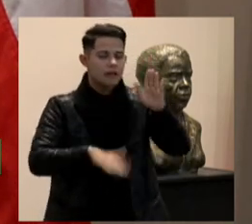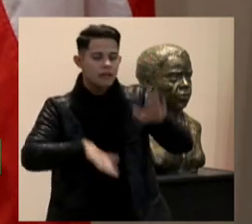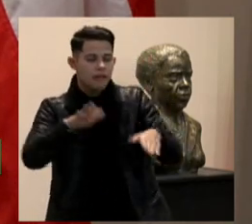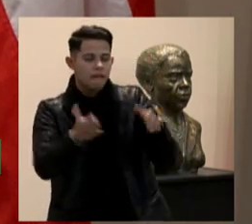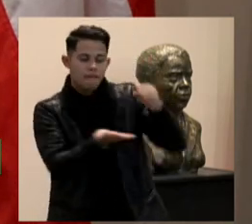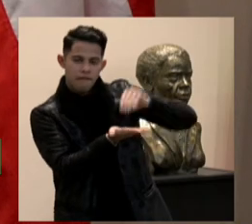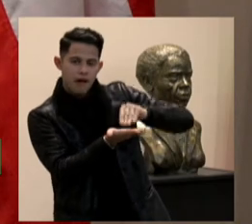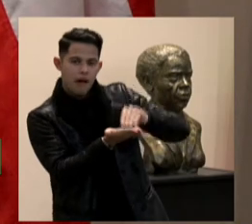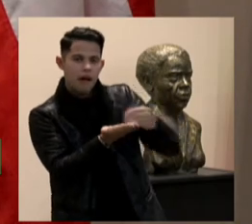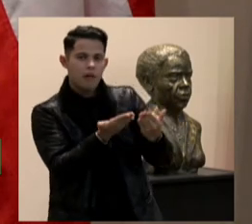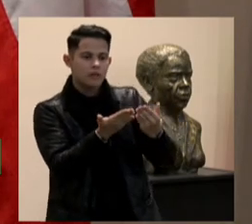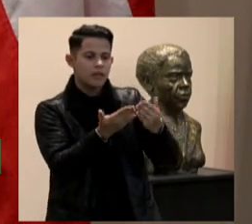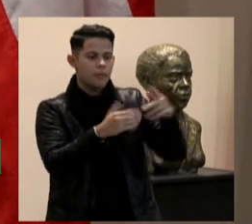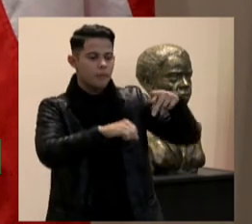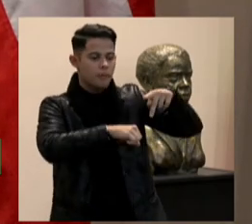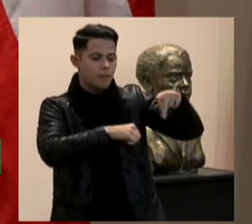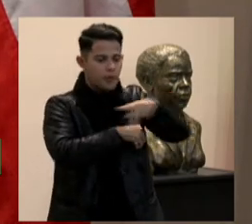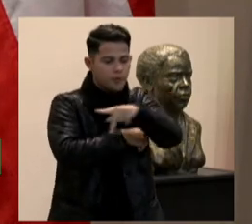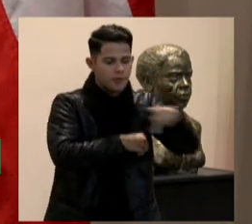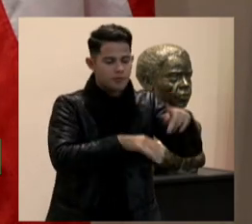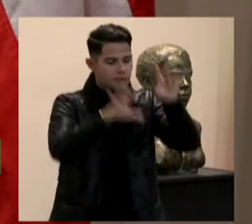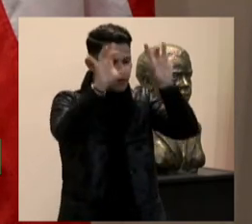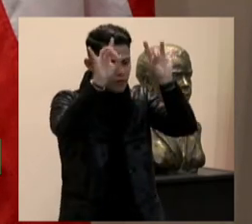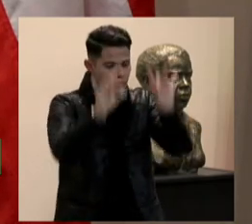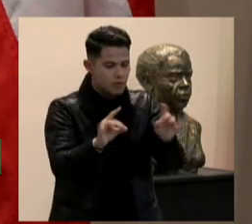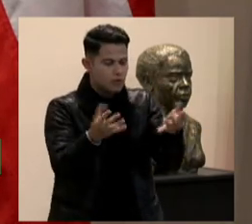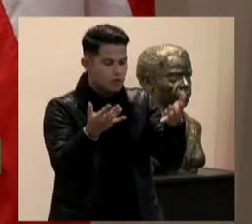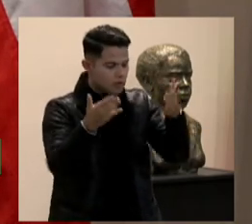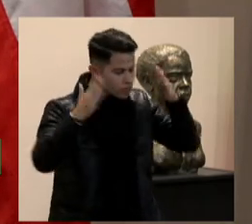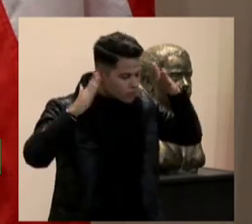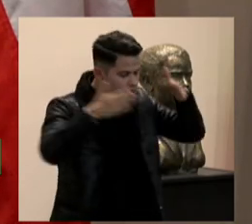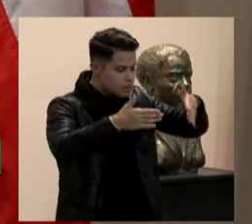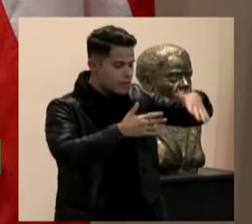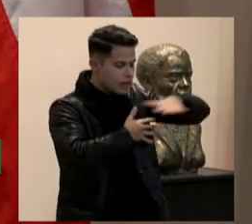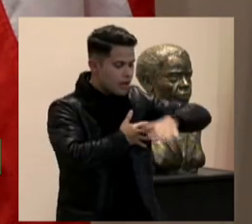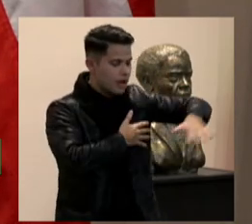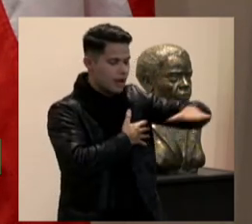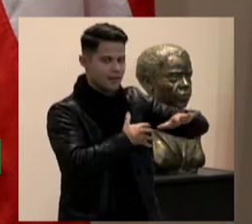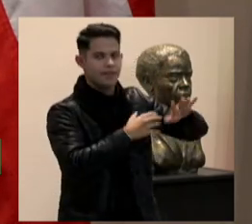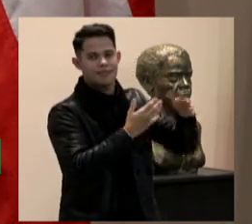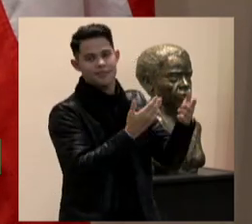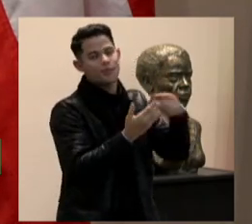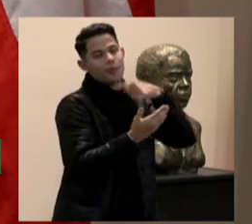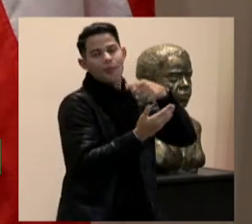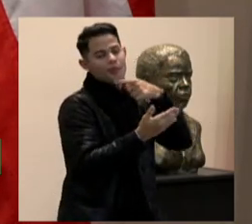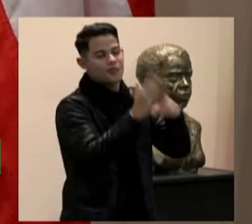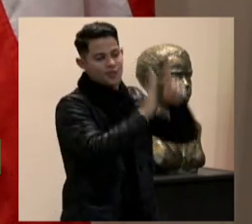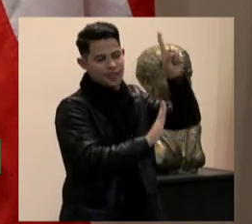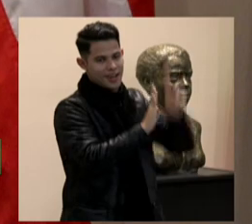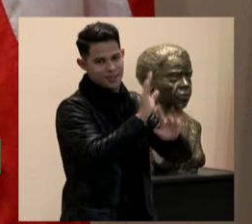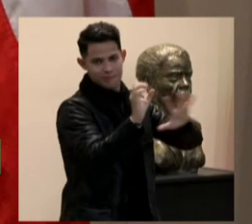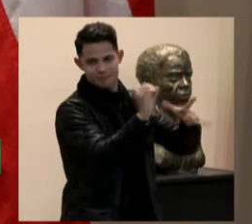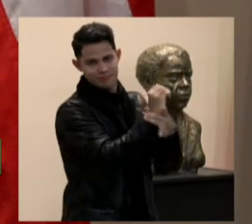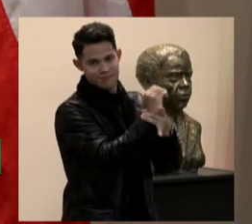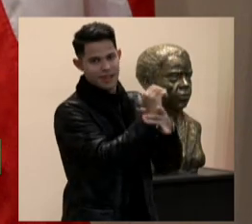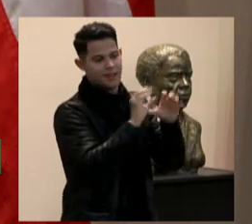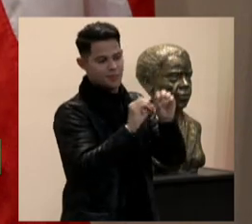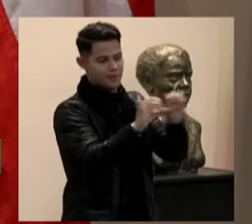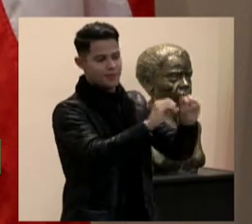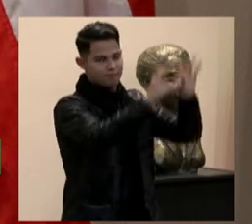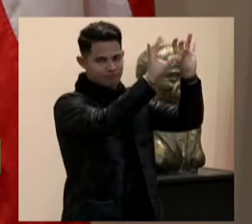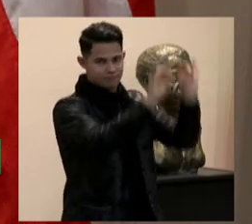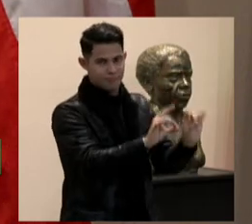e sem professor especializado, esse direito à educação também não é garantido. Então, esta